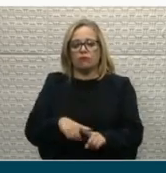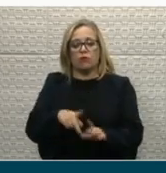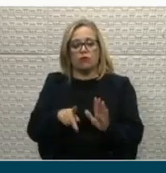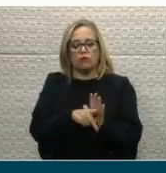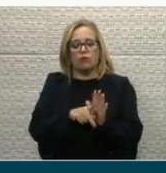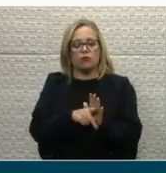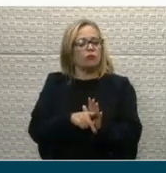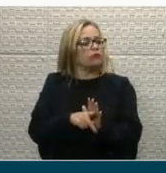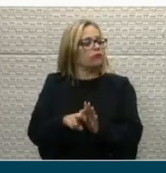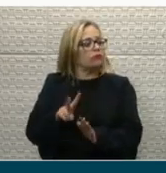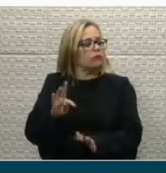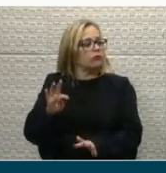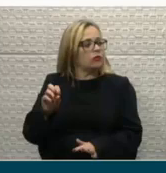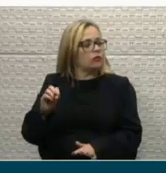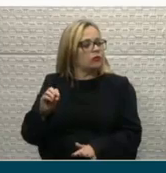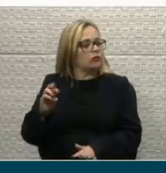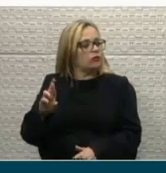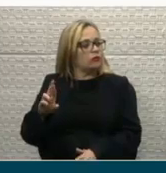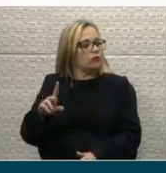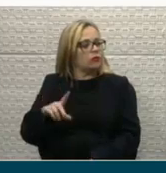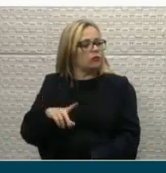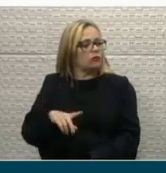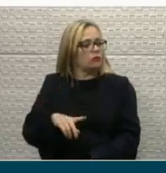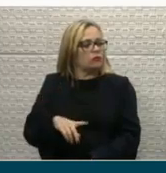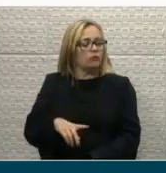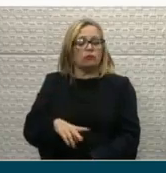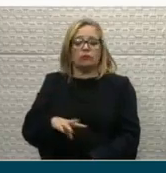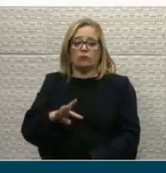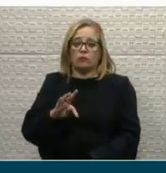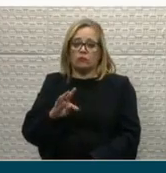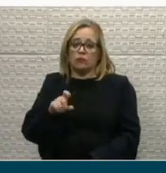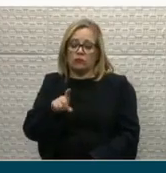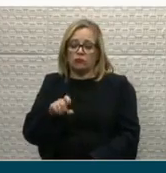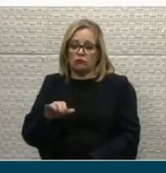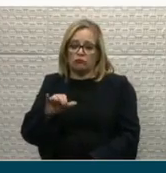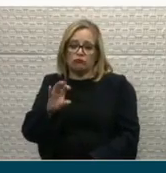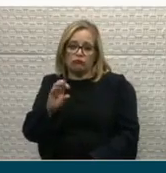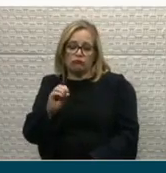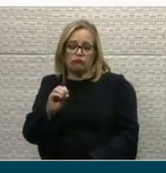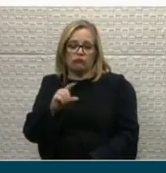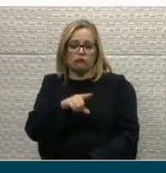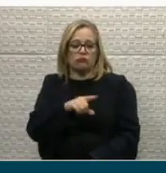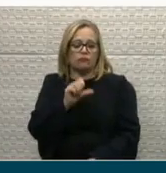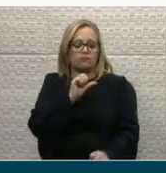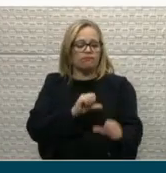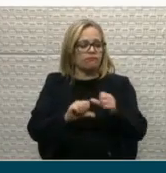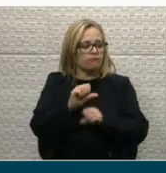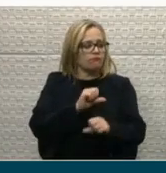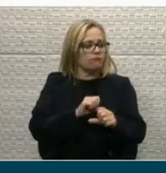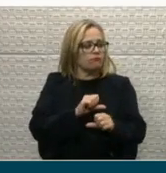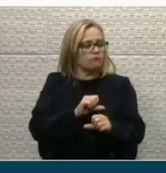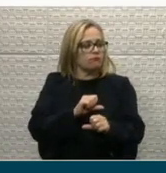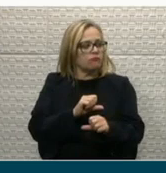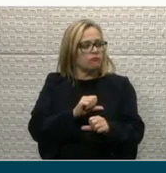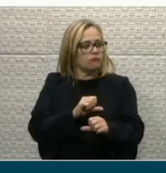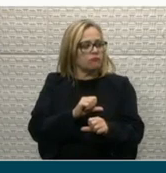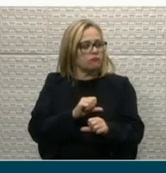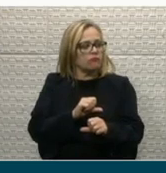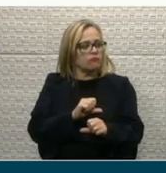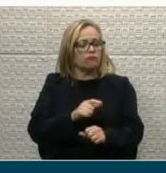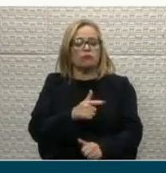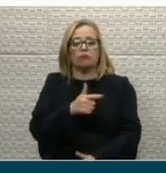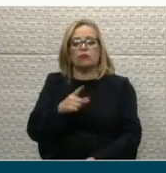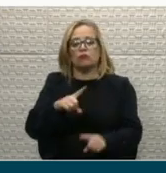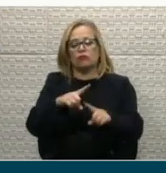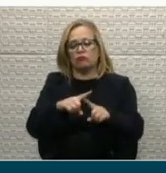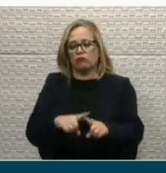próprio vetor. Eu sei que o t de x0, por essa transformação linear, é dado por